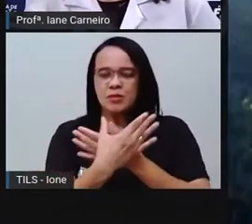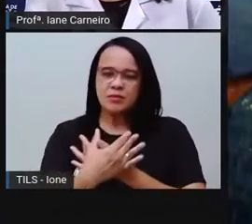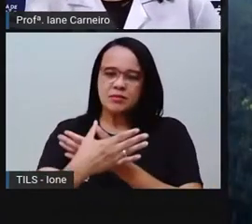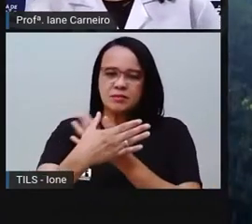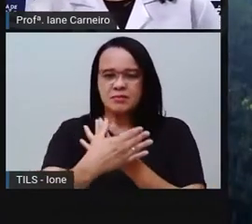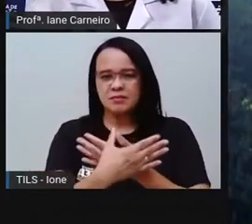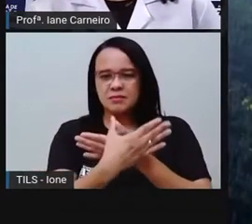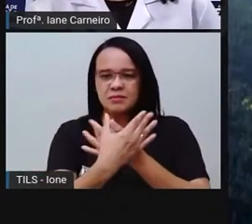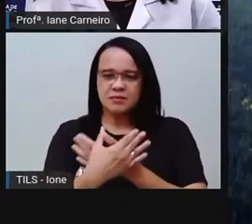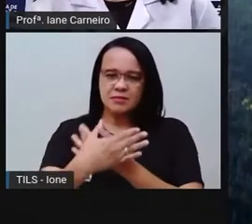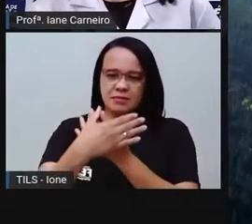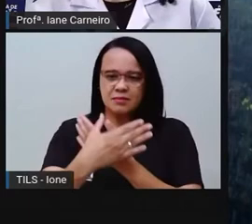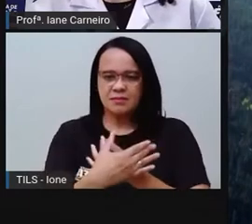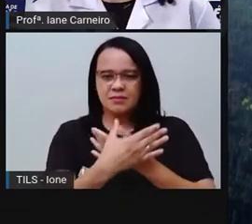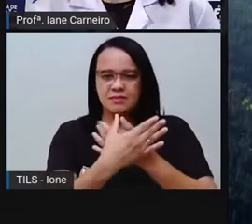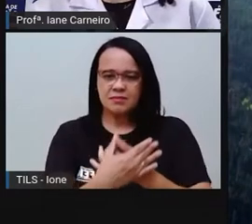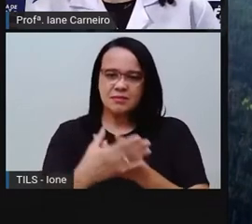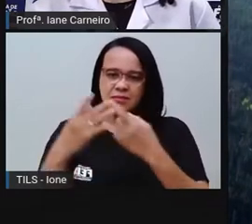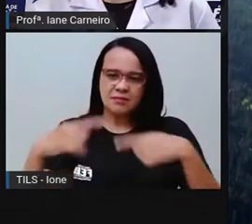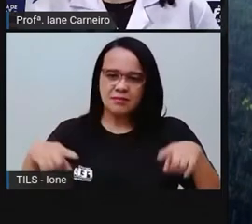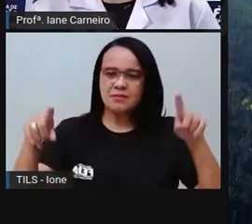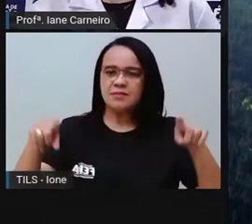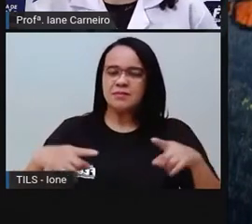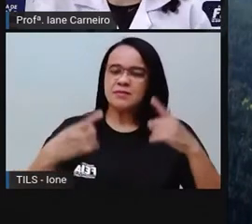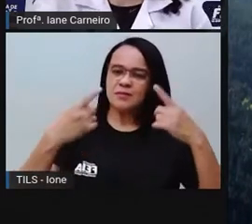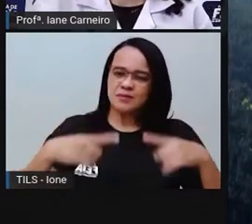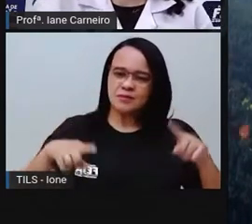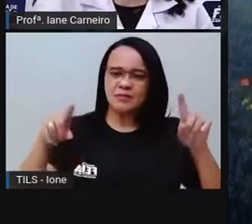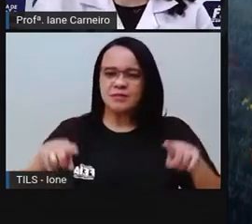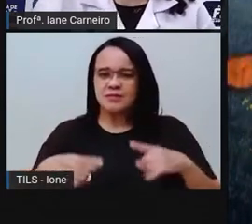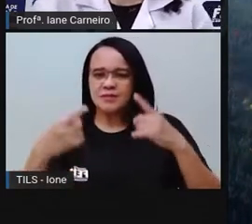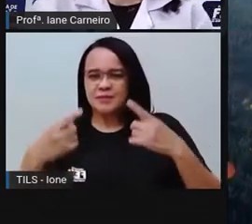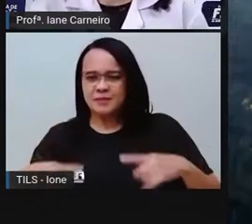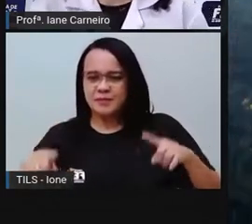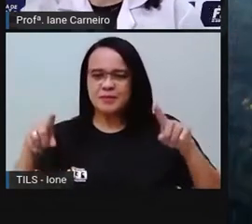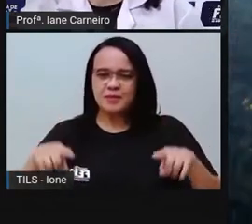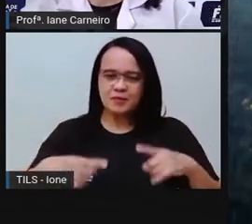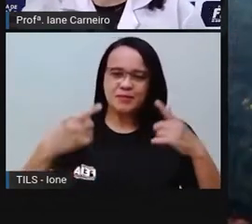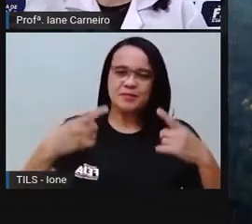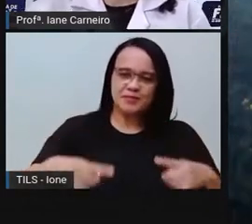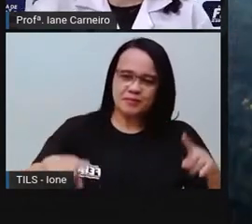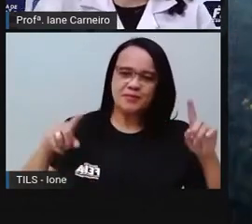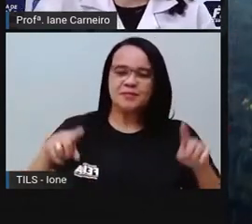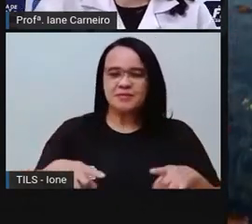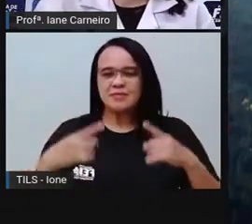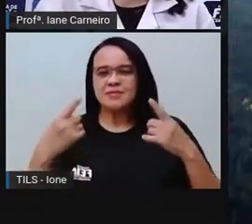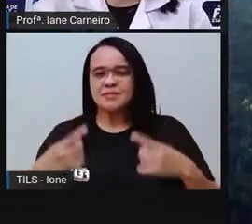chila o Zap Zap Zap Zap Zap